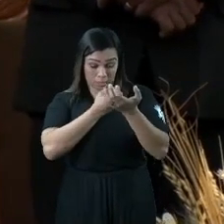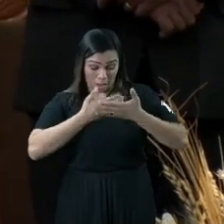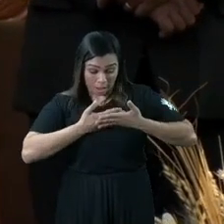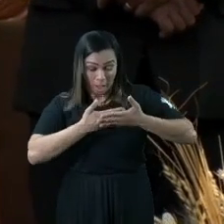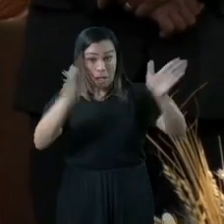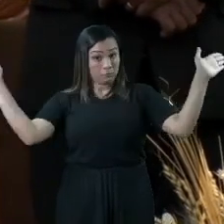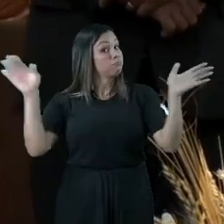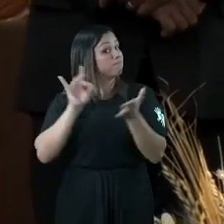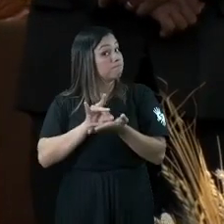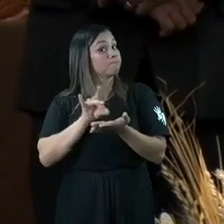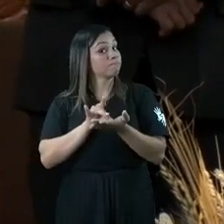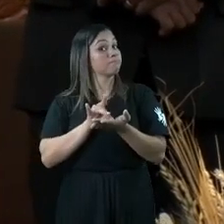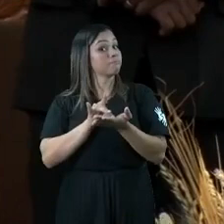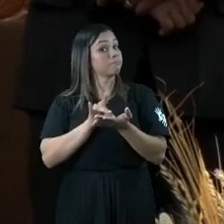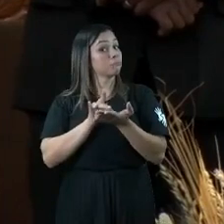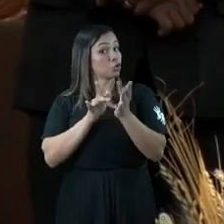portas para ele entrar.